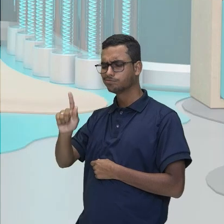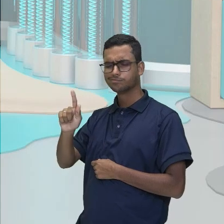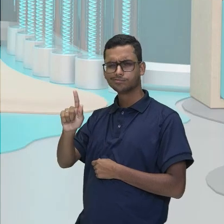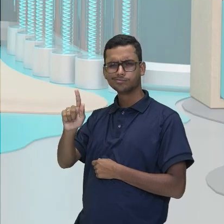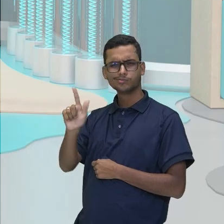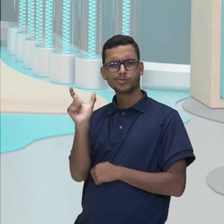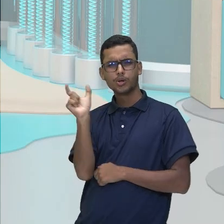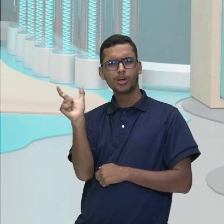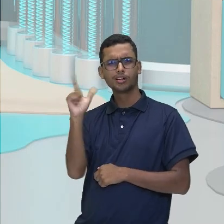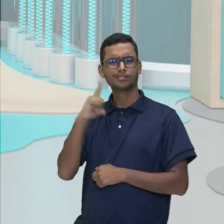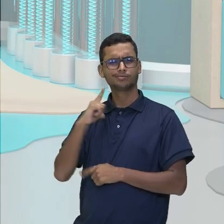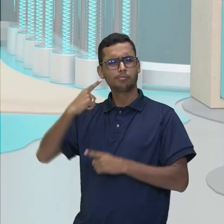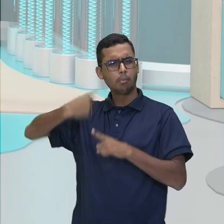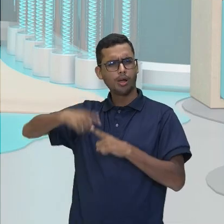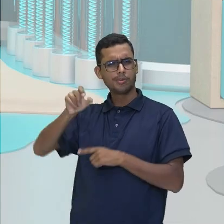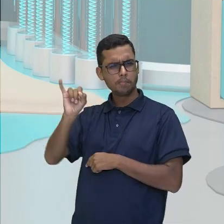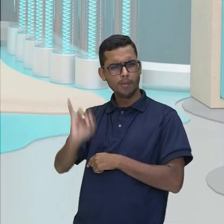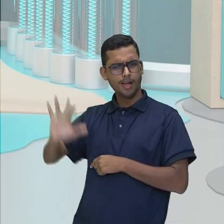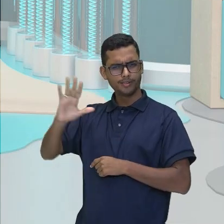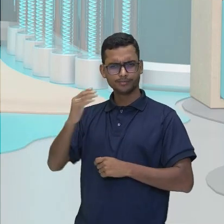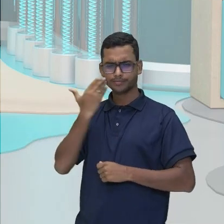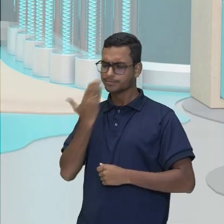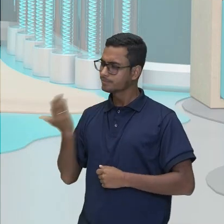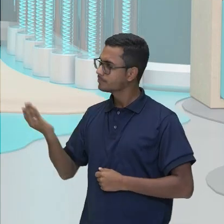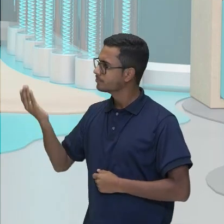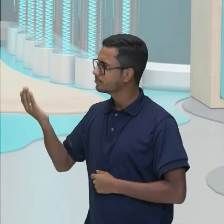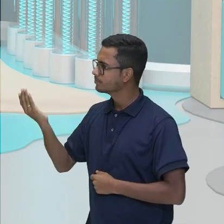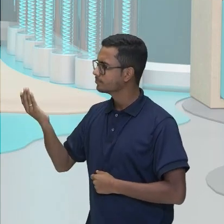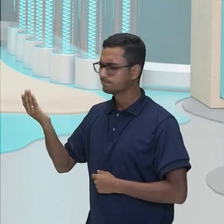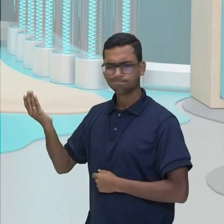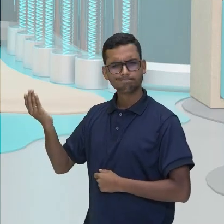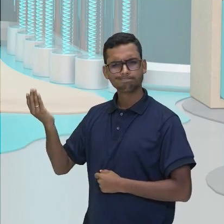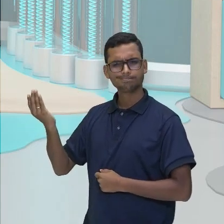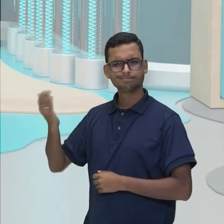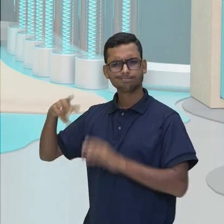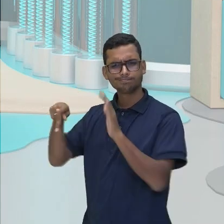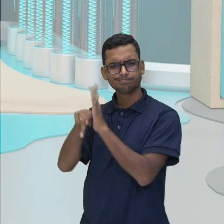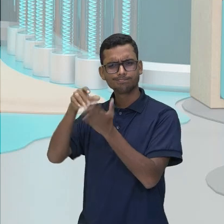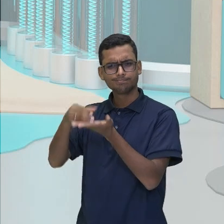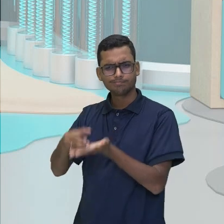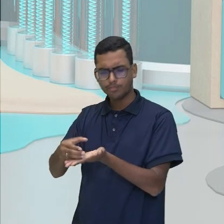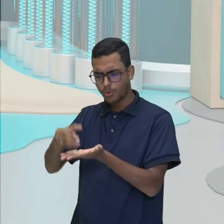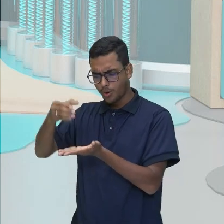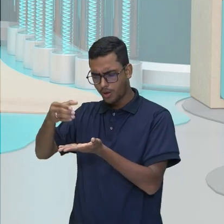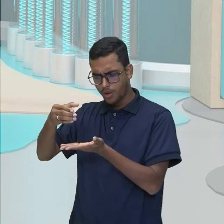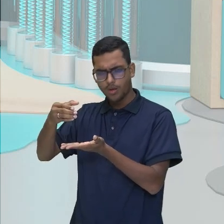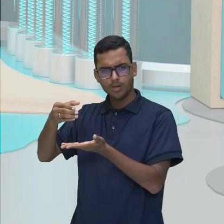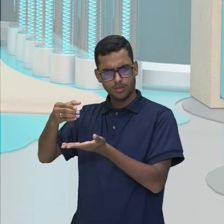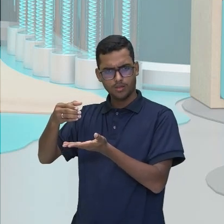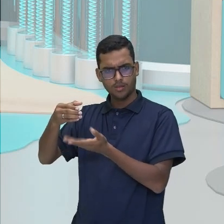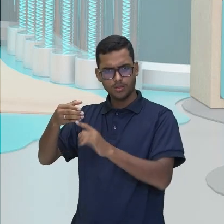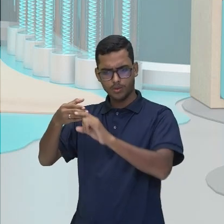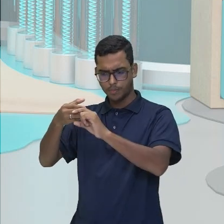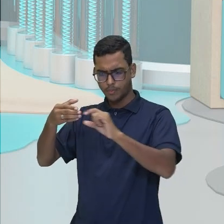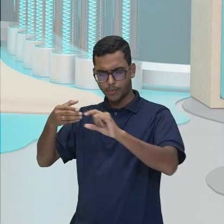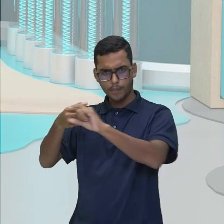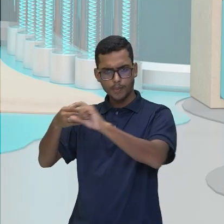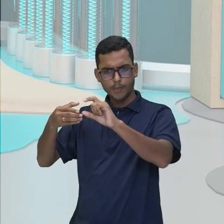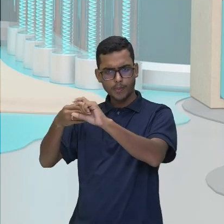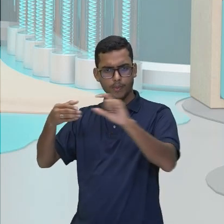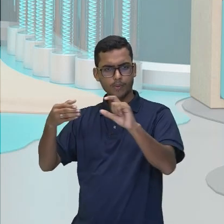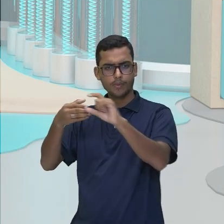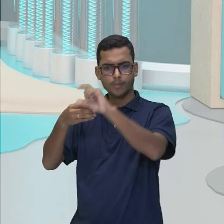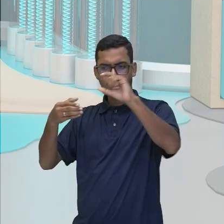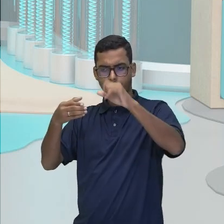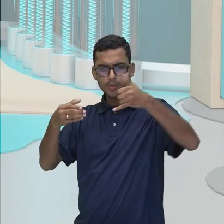essa imagem aí, né? Desse recipiente? Vocês podem observar aí que tem uma parte de cima, né, que é o